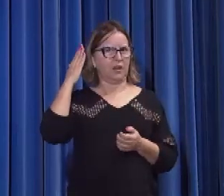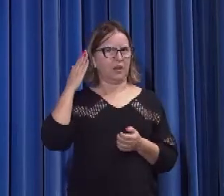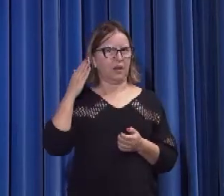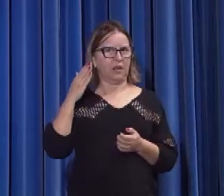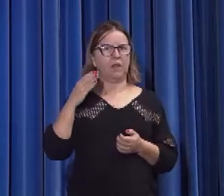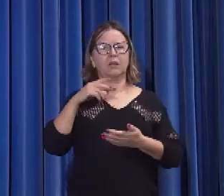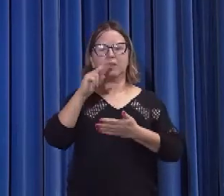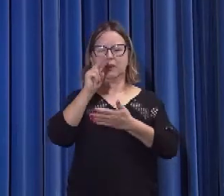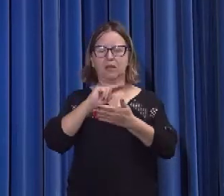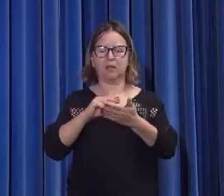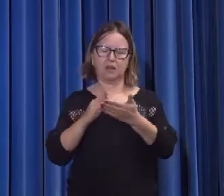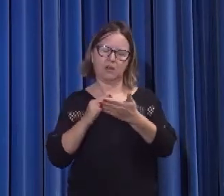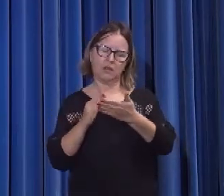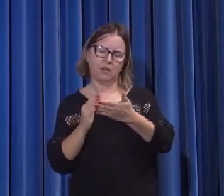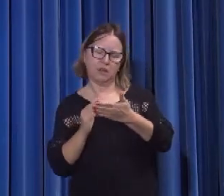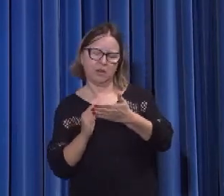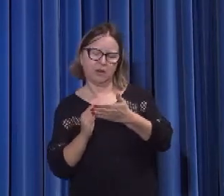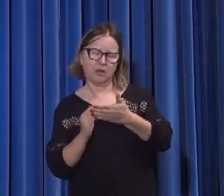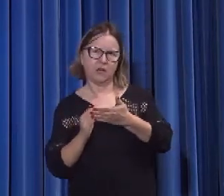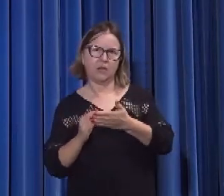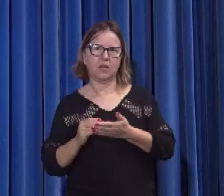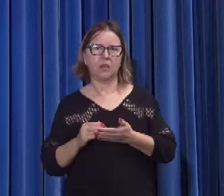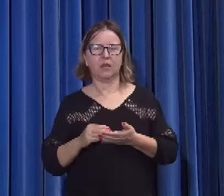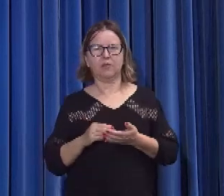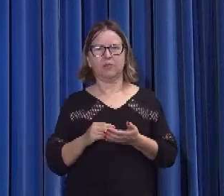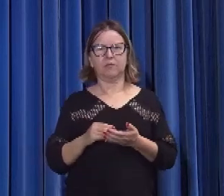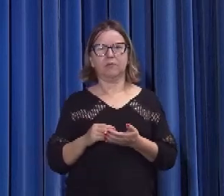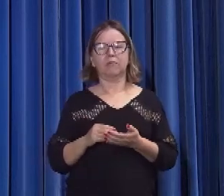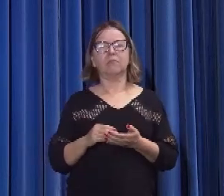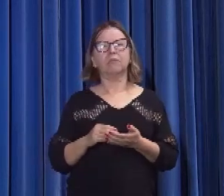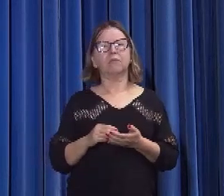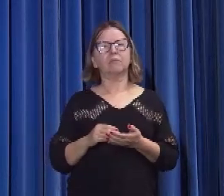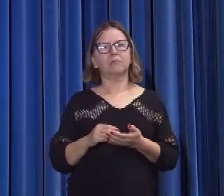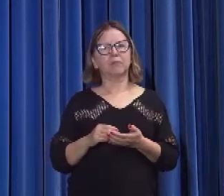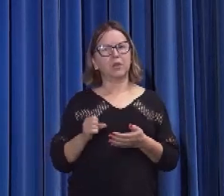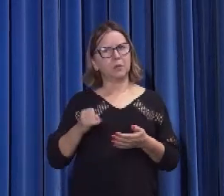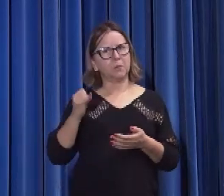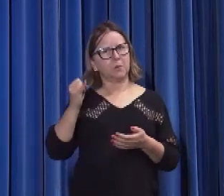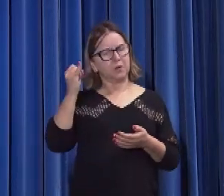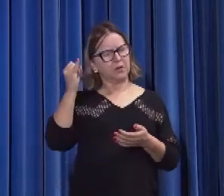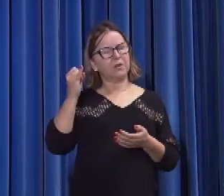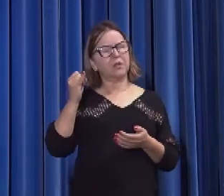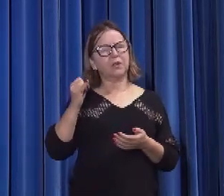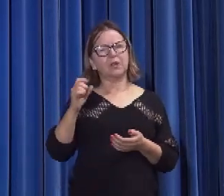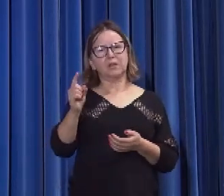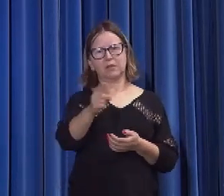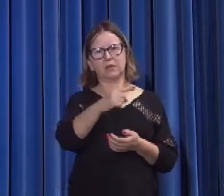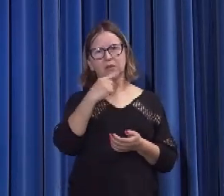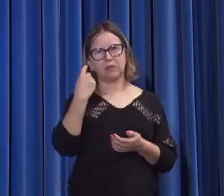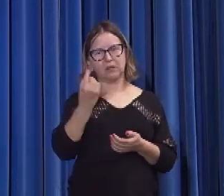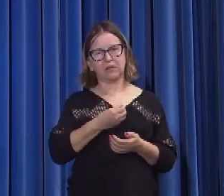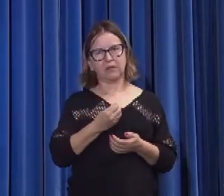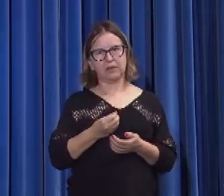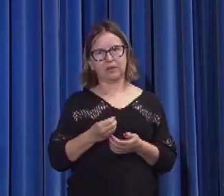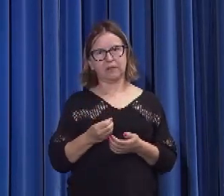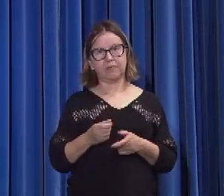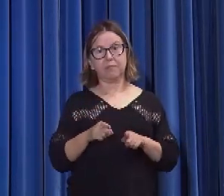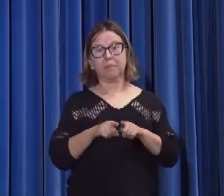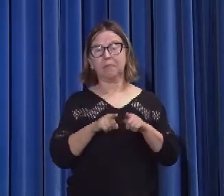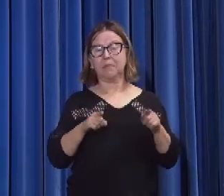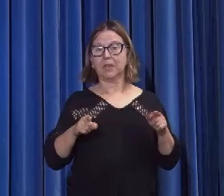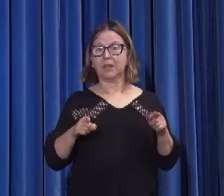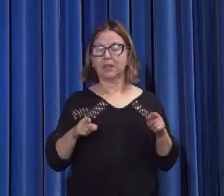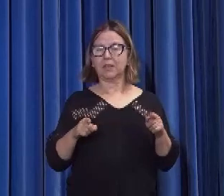isso. Trata-se de rotinas na nossa vida. Só que o que ele